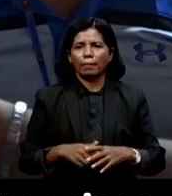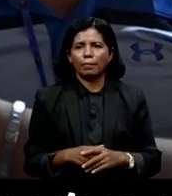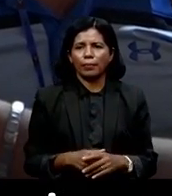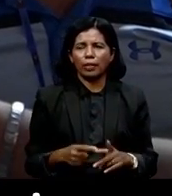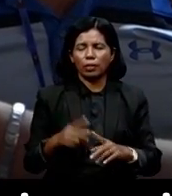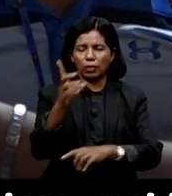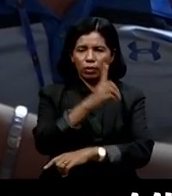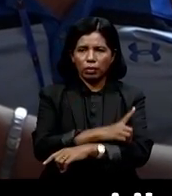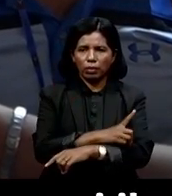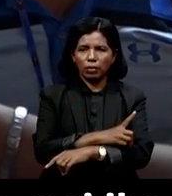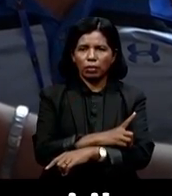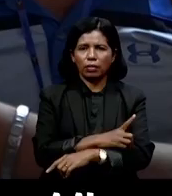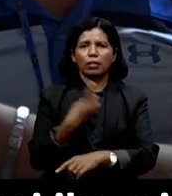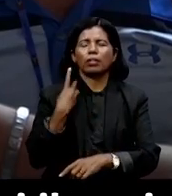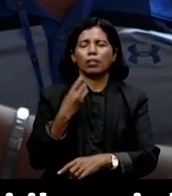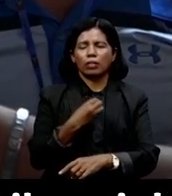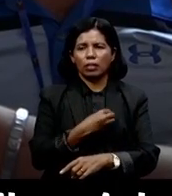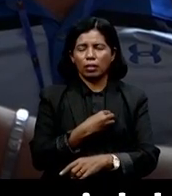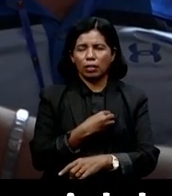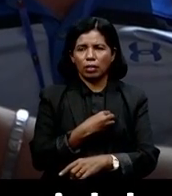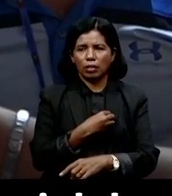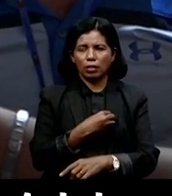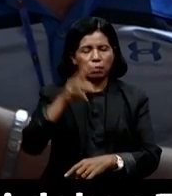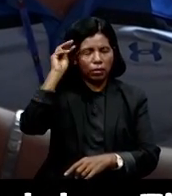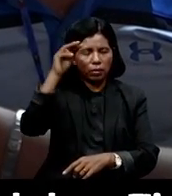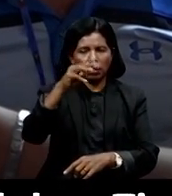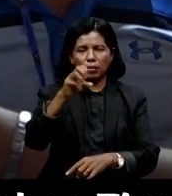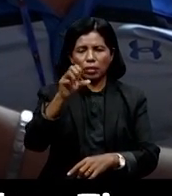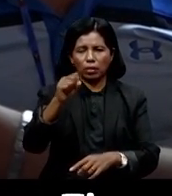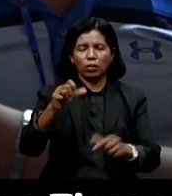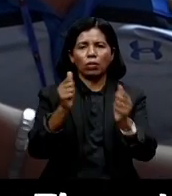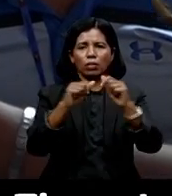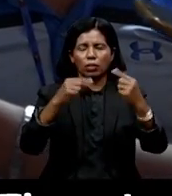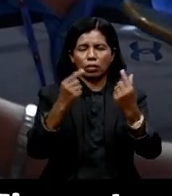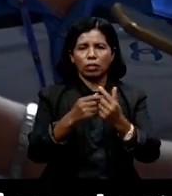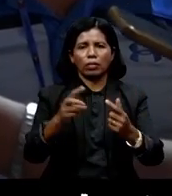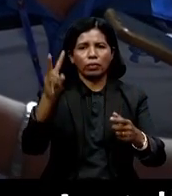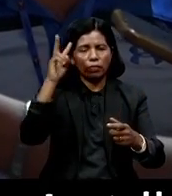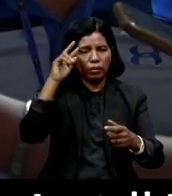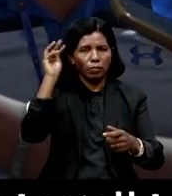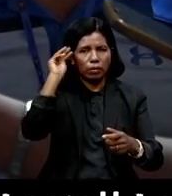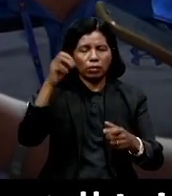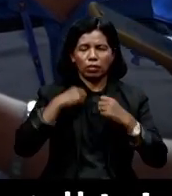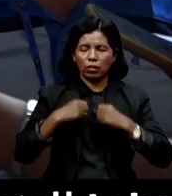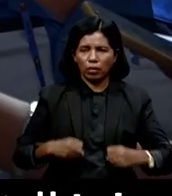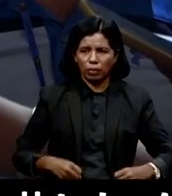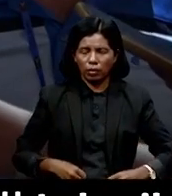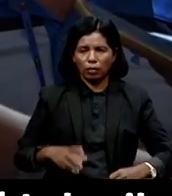ouvimos cara explica ouvimos e tenia ministro solidário ou nem equipa ou vice ministro saúde ou vice